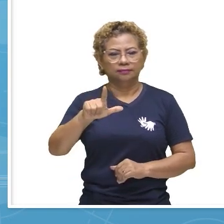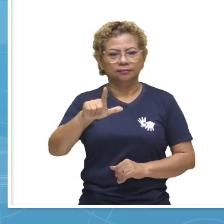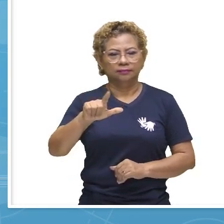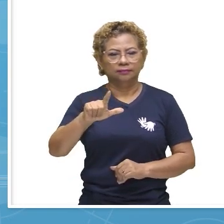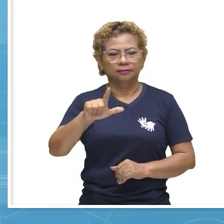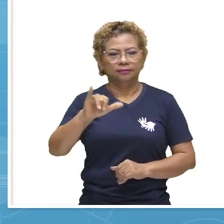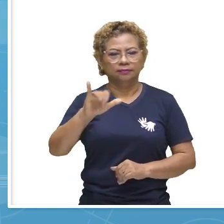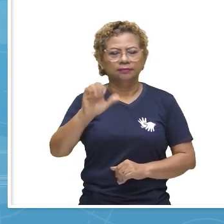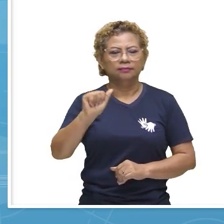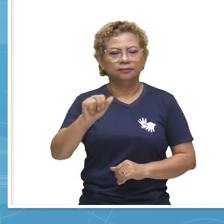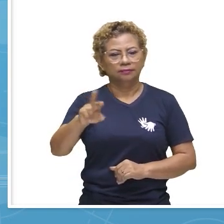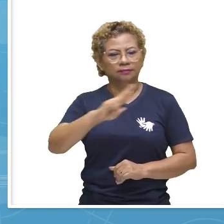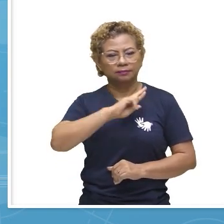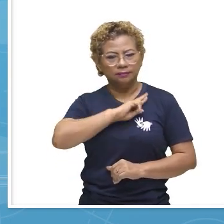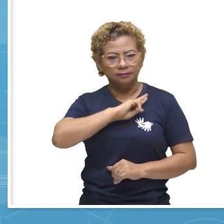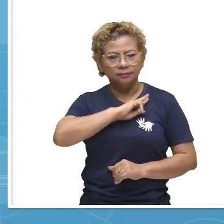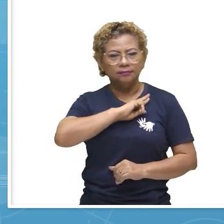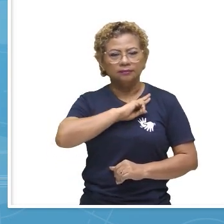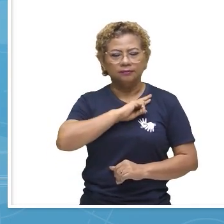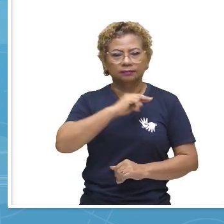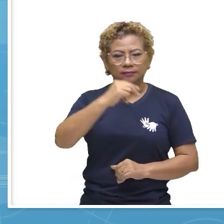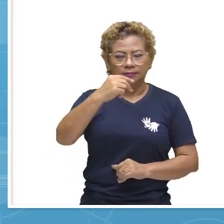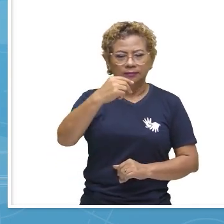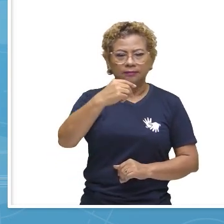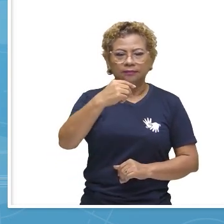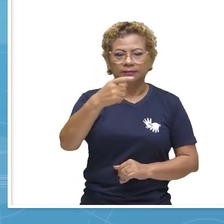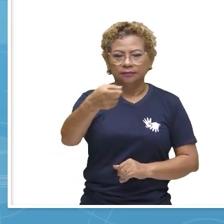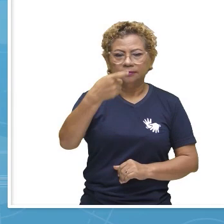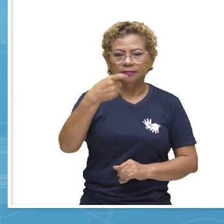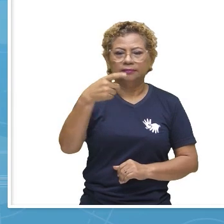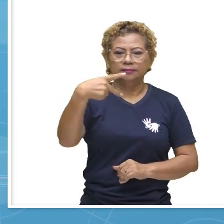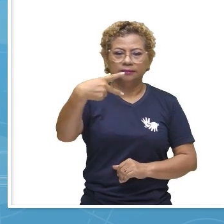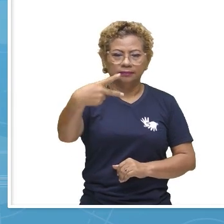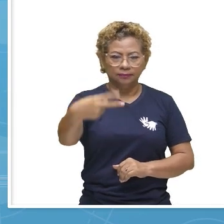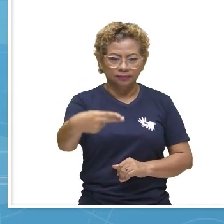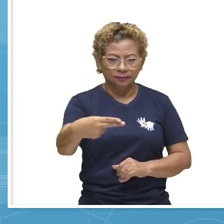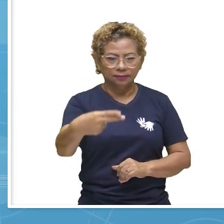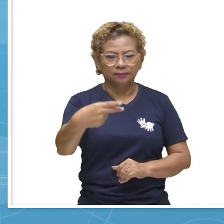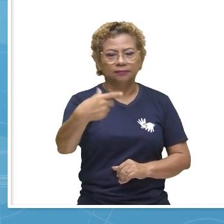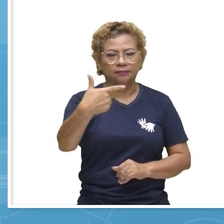Natália diz também que é 2 centímetros a questão 1.